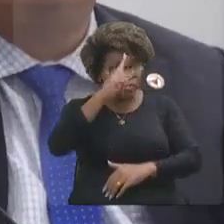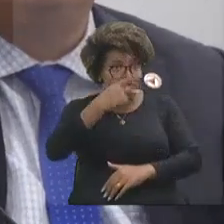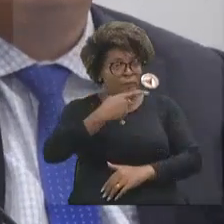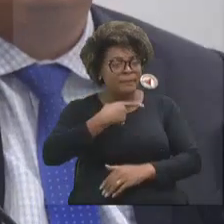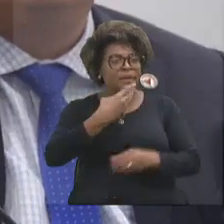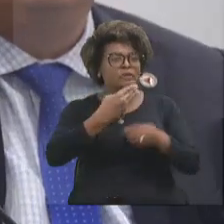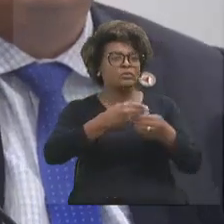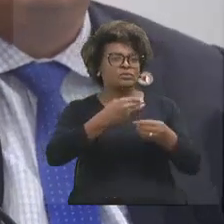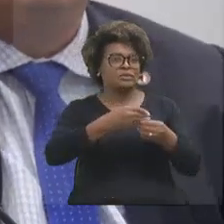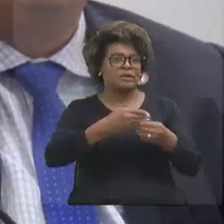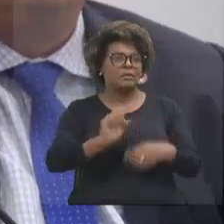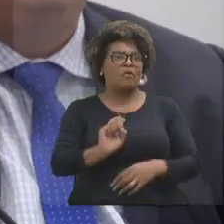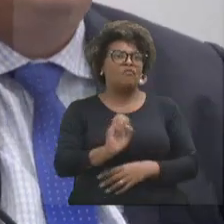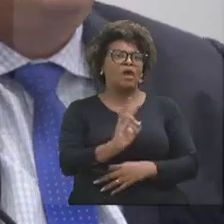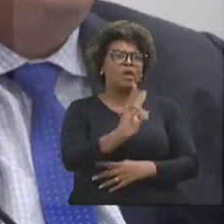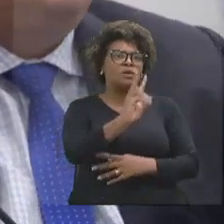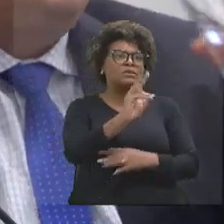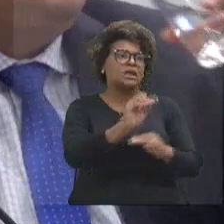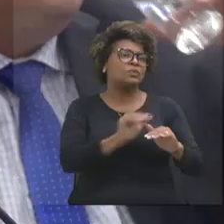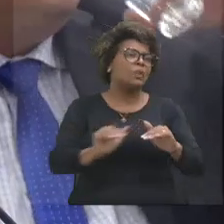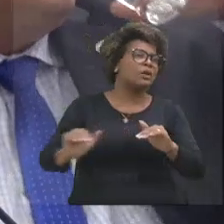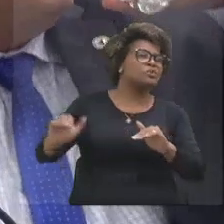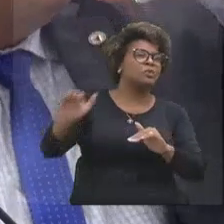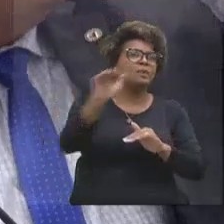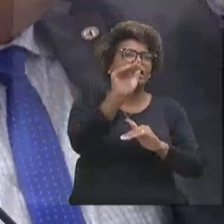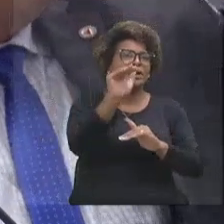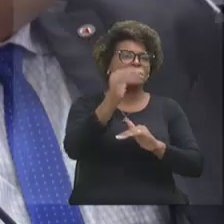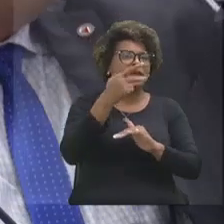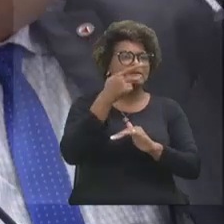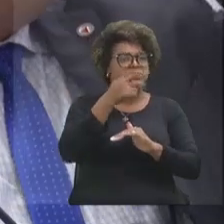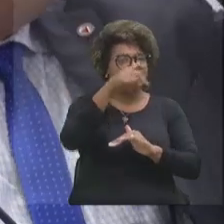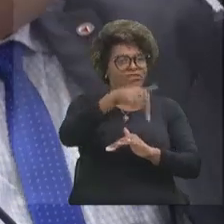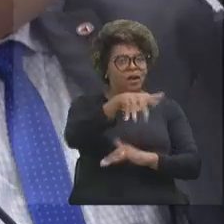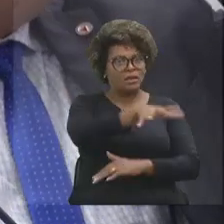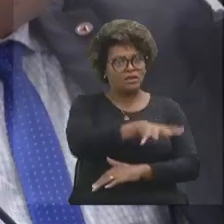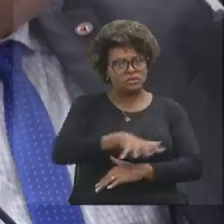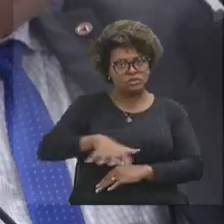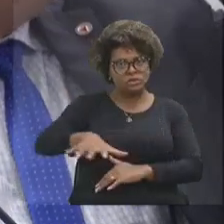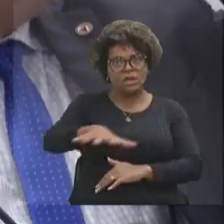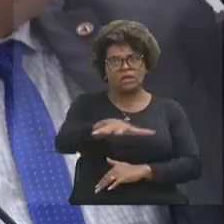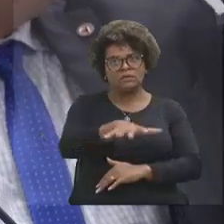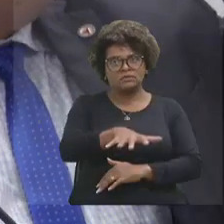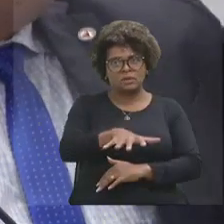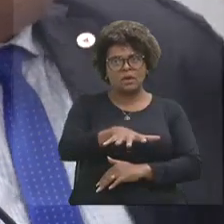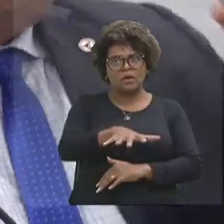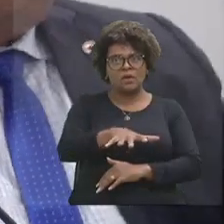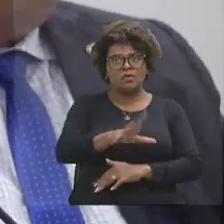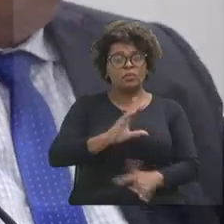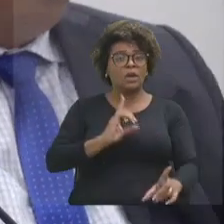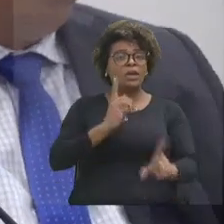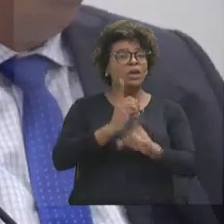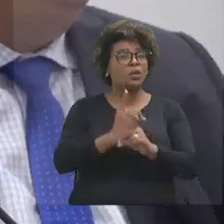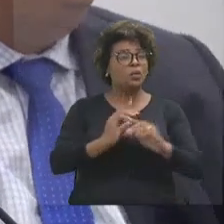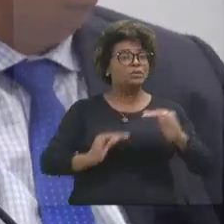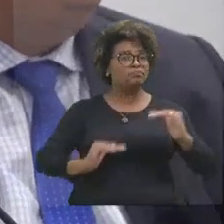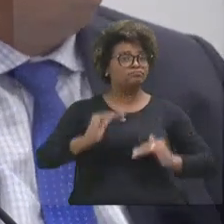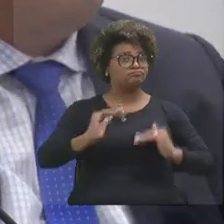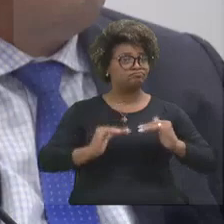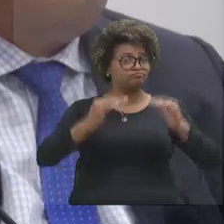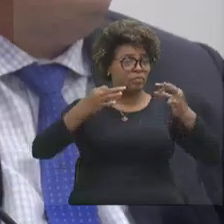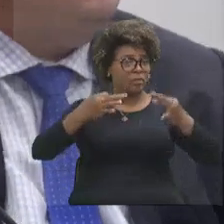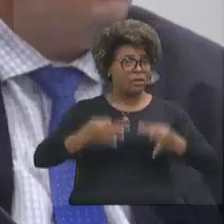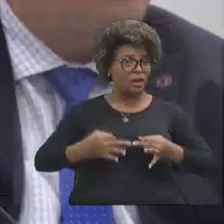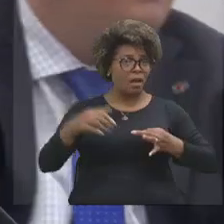valorizar a soberania da discussão dos territórios e achar o ponto de equilíbrio aqui